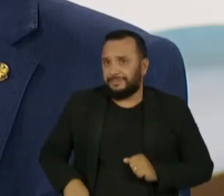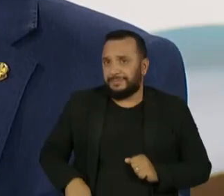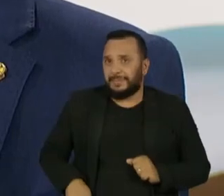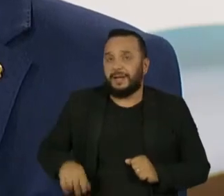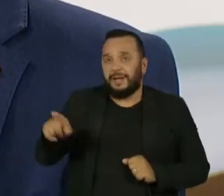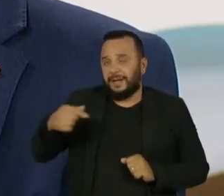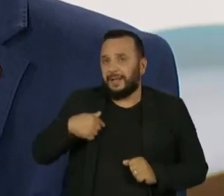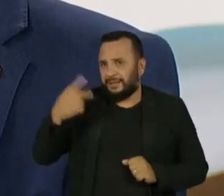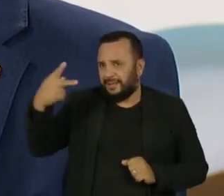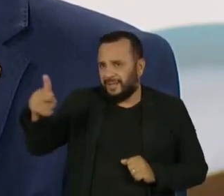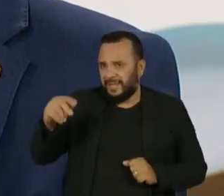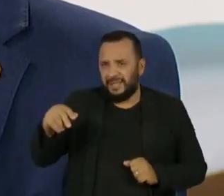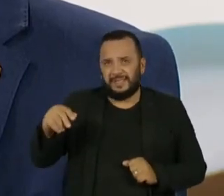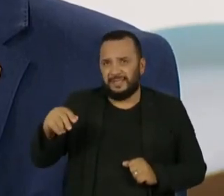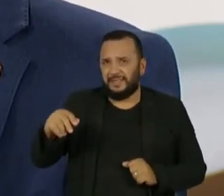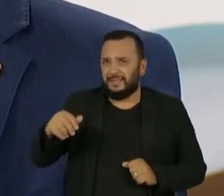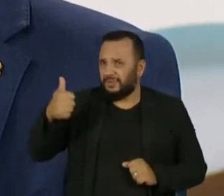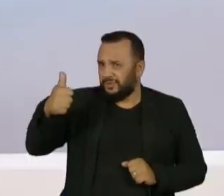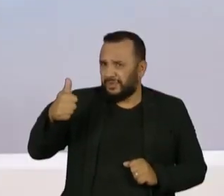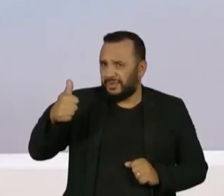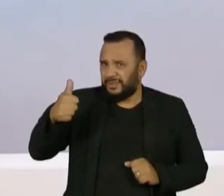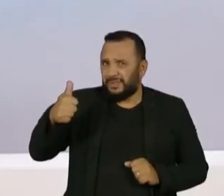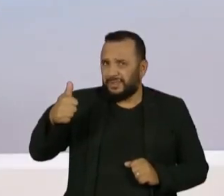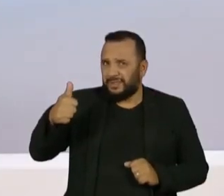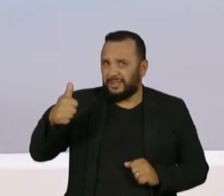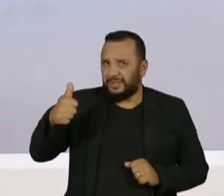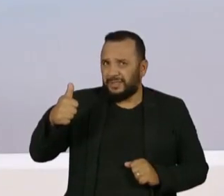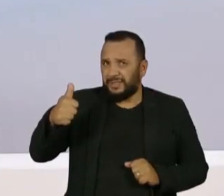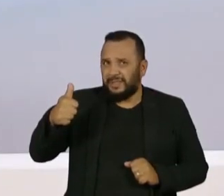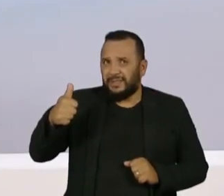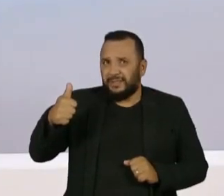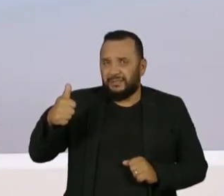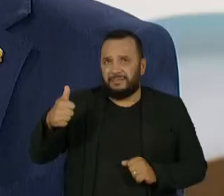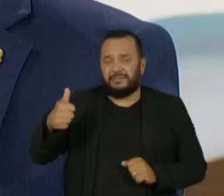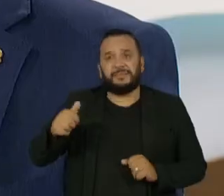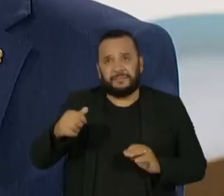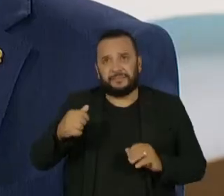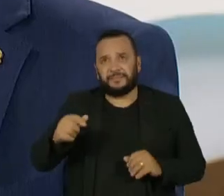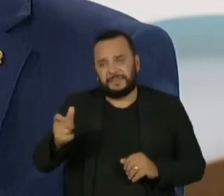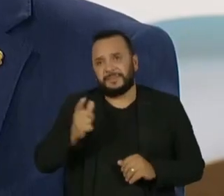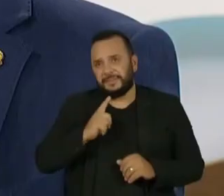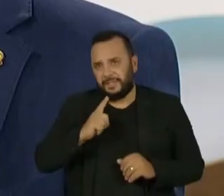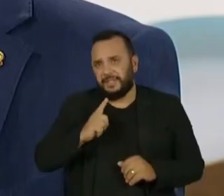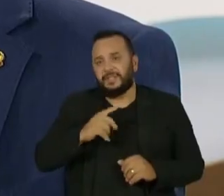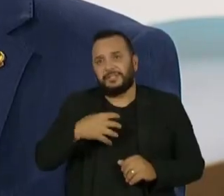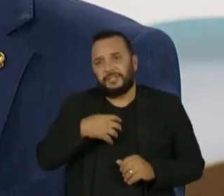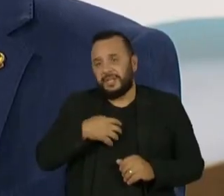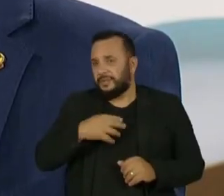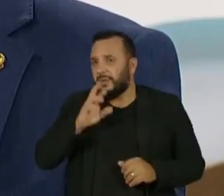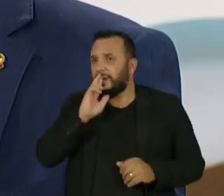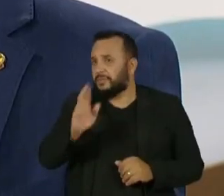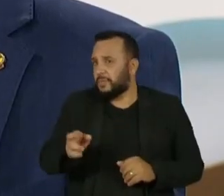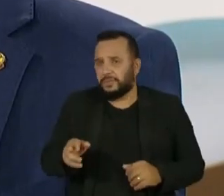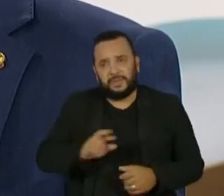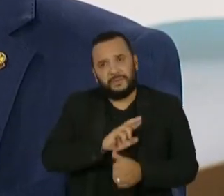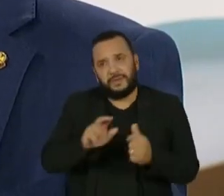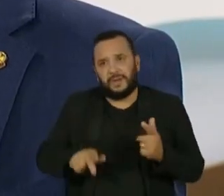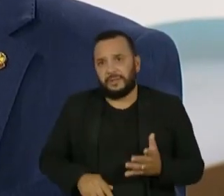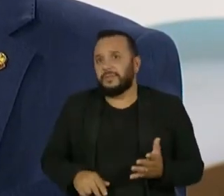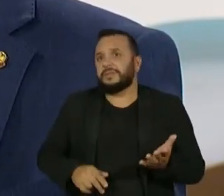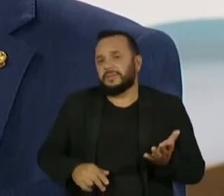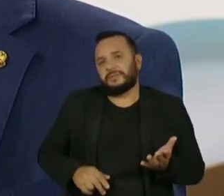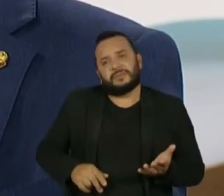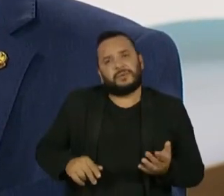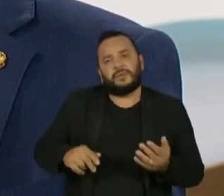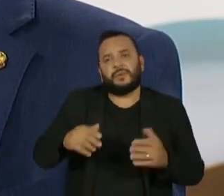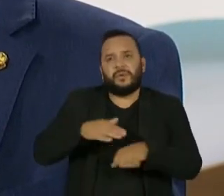a dele foi um joinha, não. Foi uma ligação. Eu exemplifiquei que existem várias formas de você responder perguntas ou conversas que você